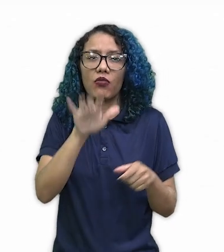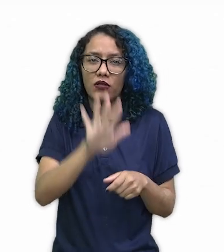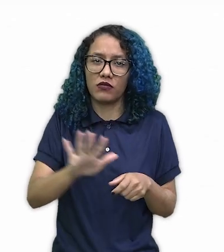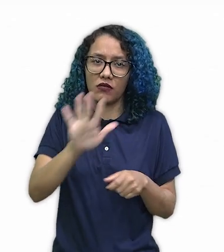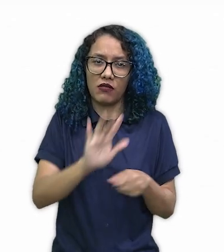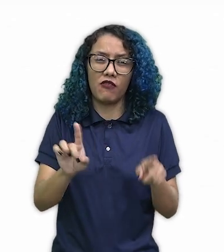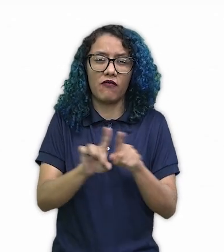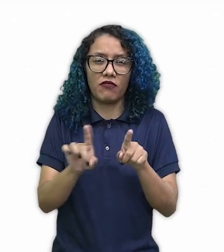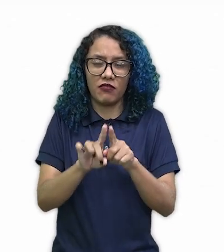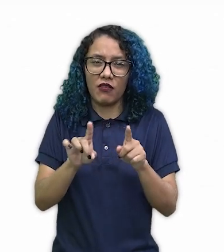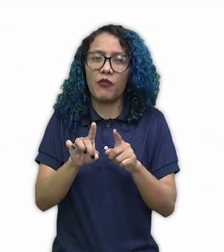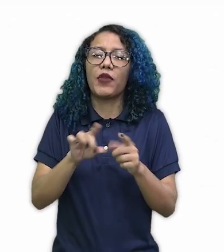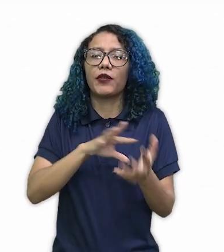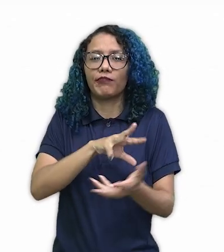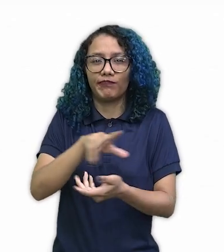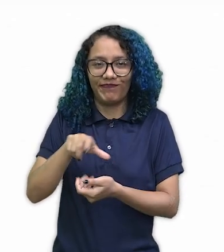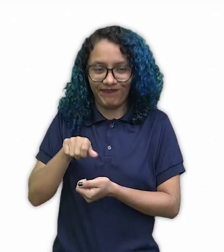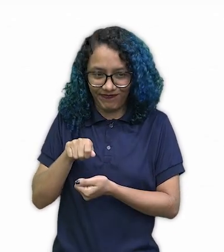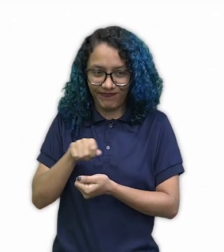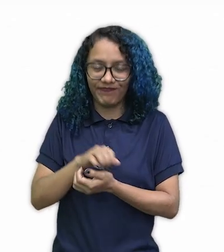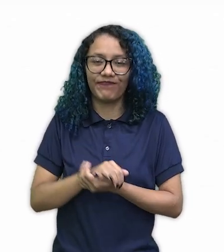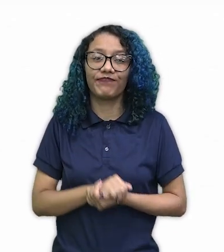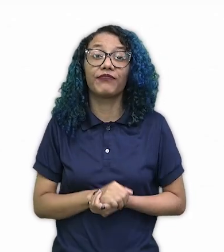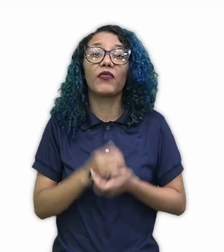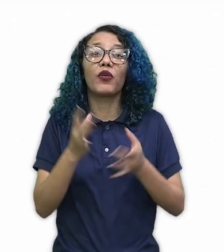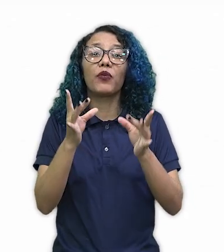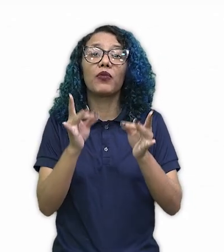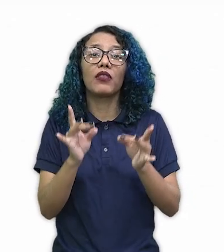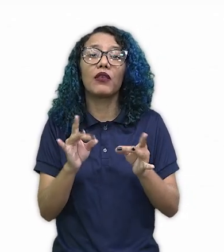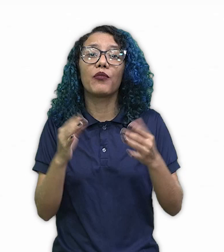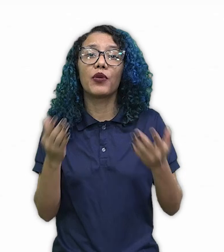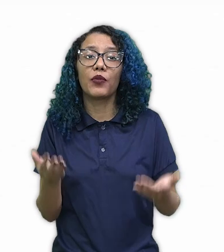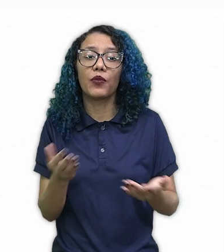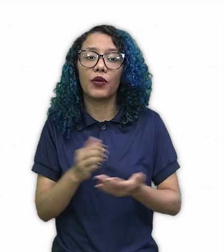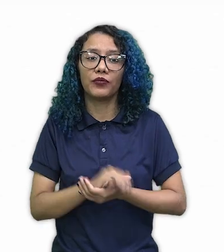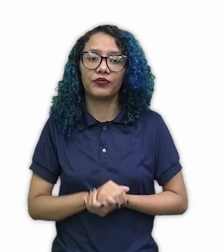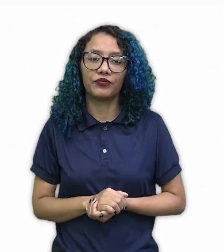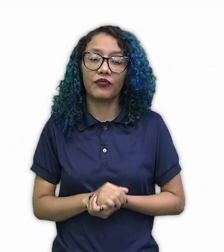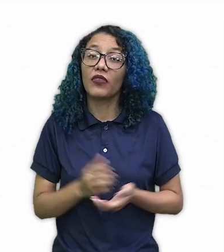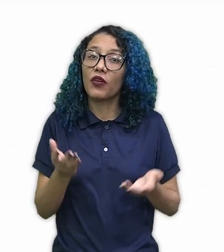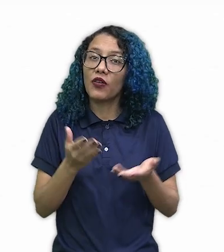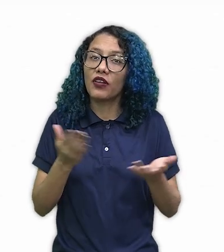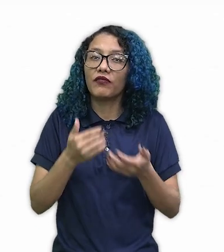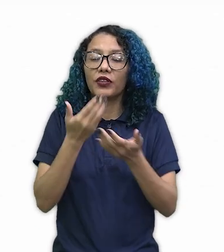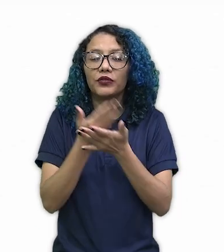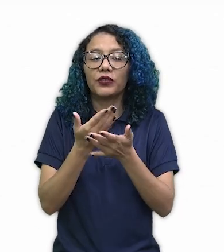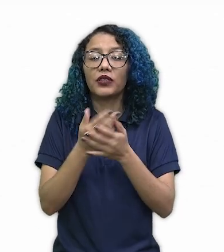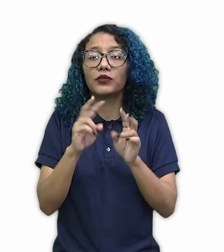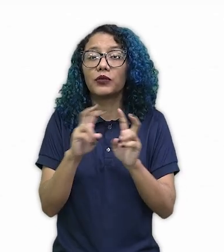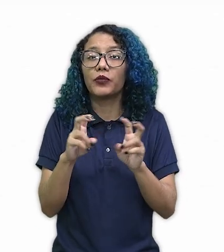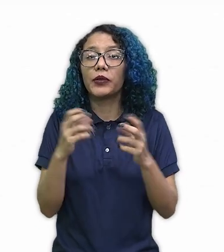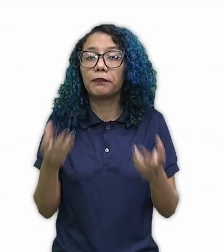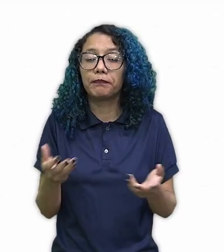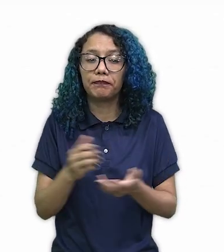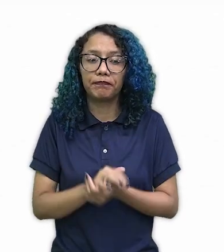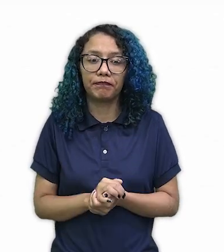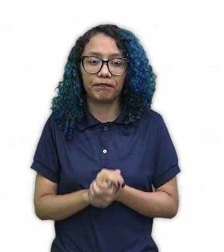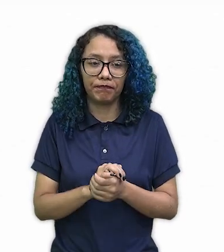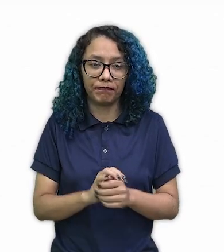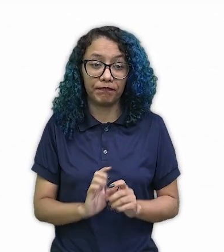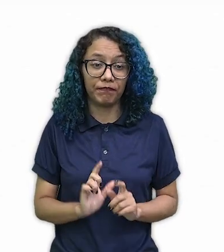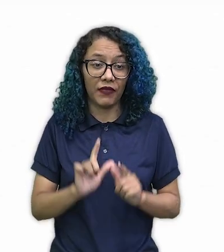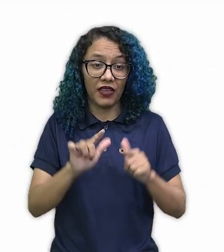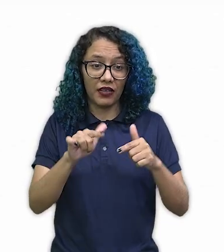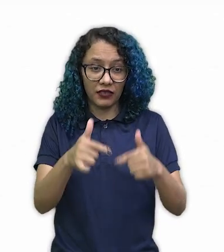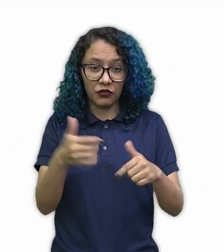local, nacional e global. No detalhamento, vamos conversar hoje sobre a ação